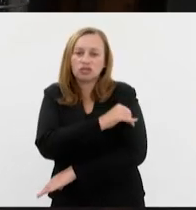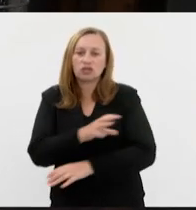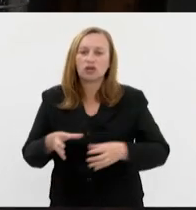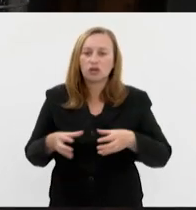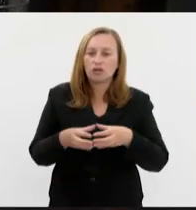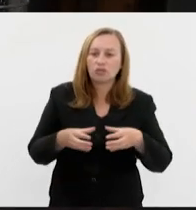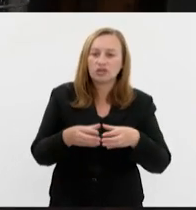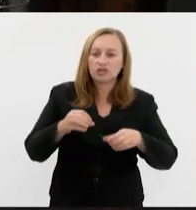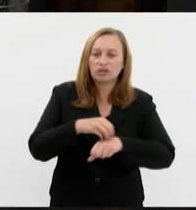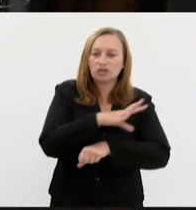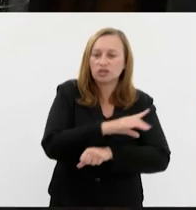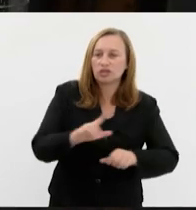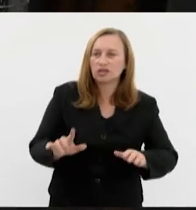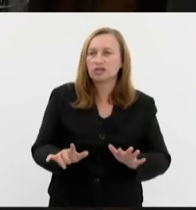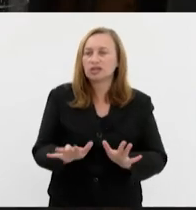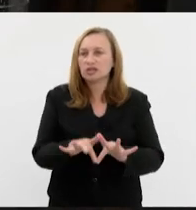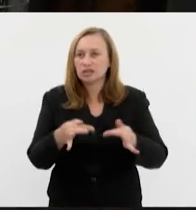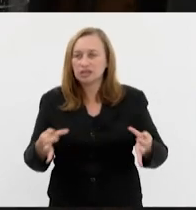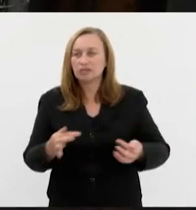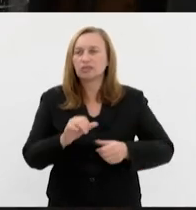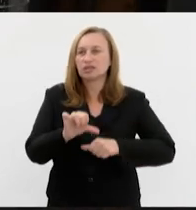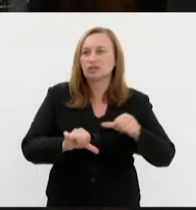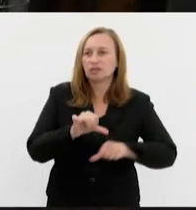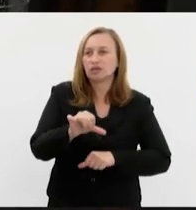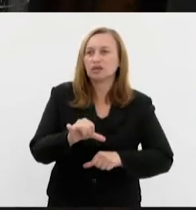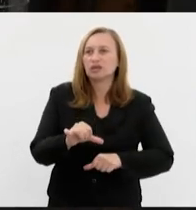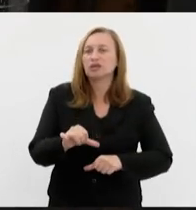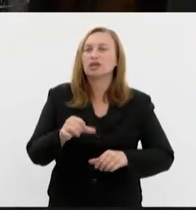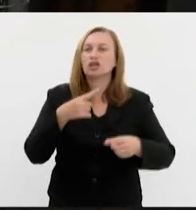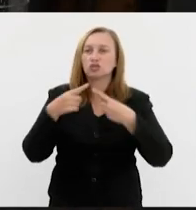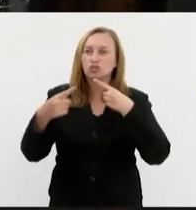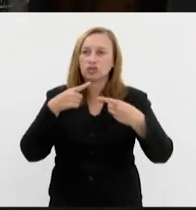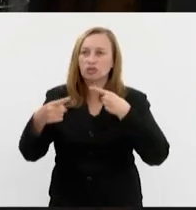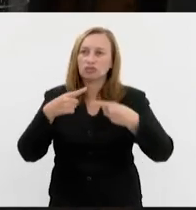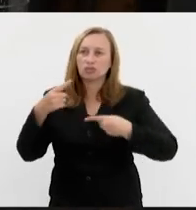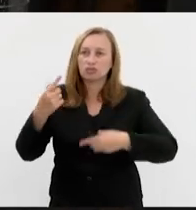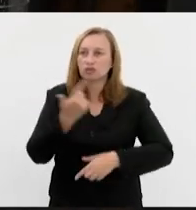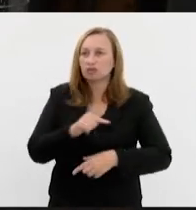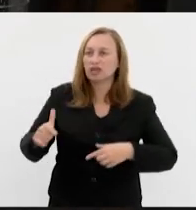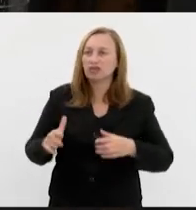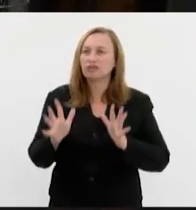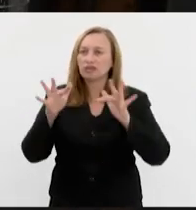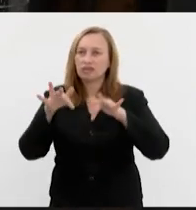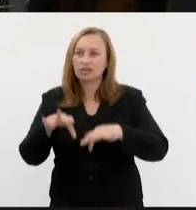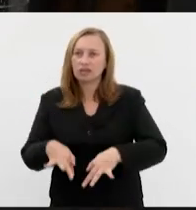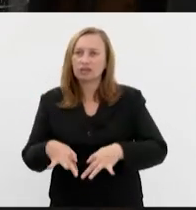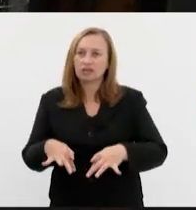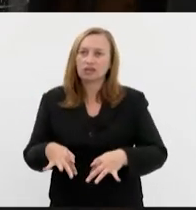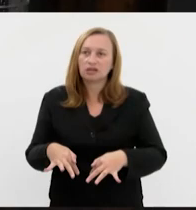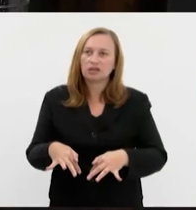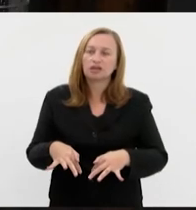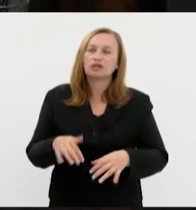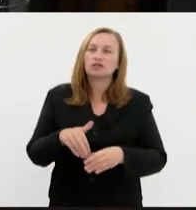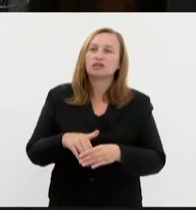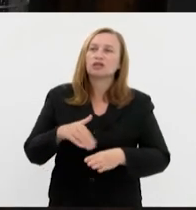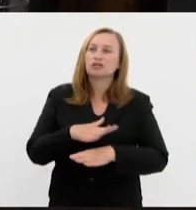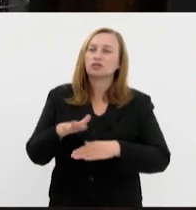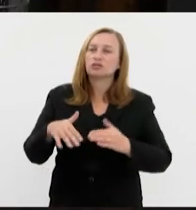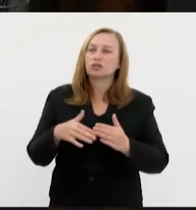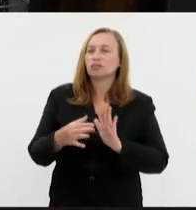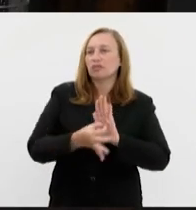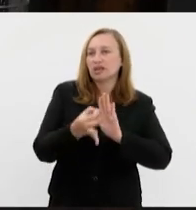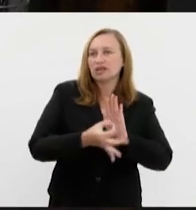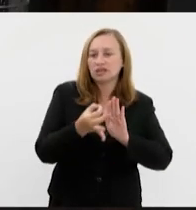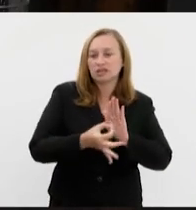indicação legislativa pela transformação em indicação simples. Em discussão, não havendo quem queira discutir, encerrada a discussão e votação, o parecer da comissão